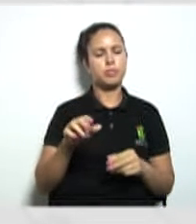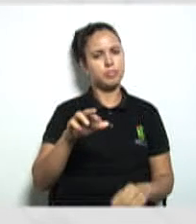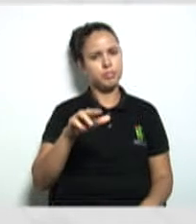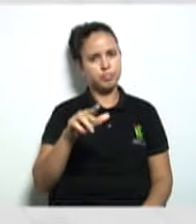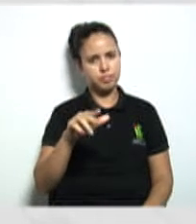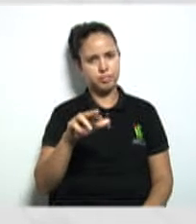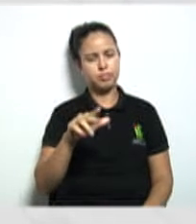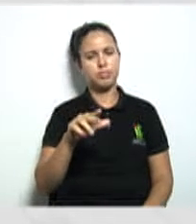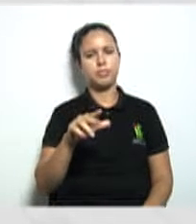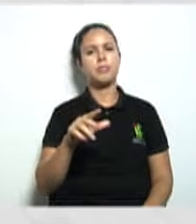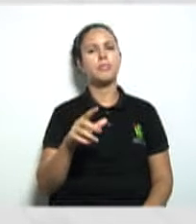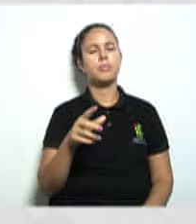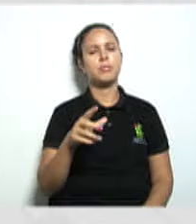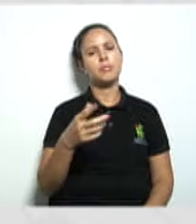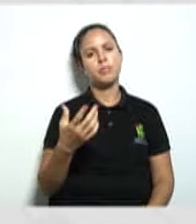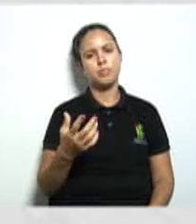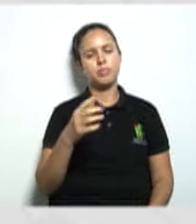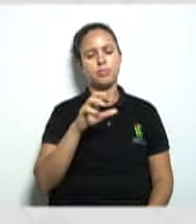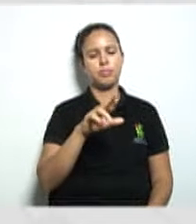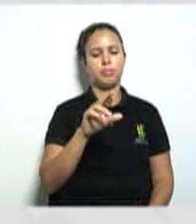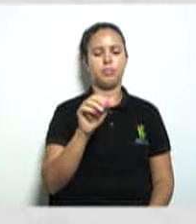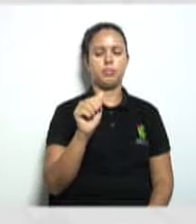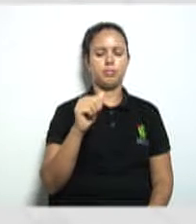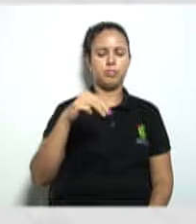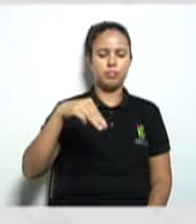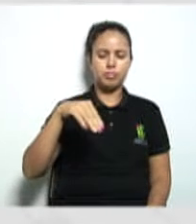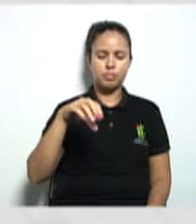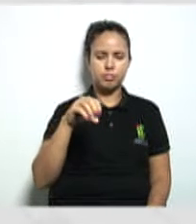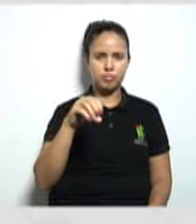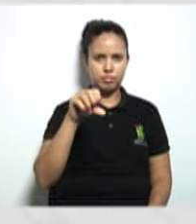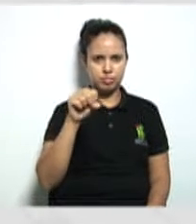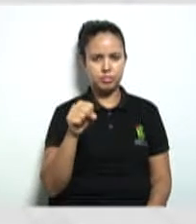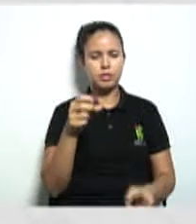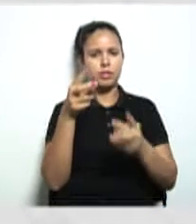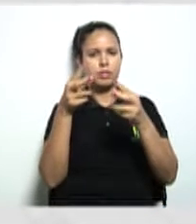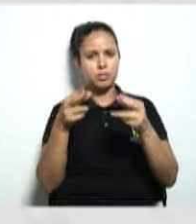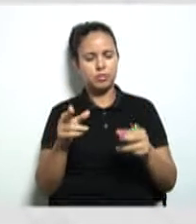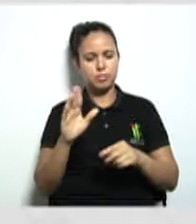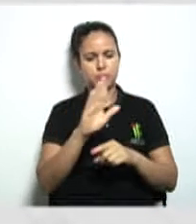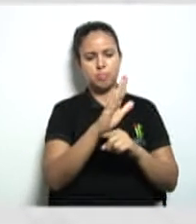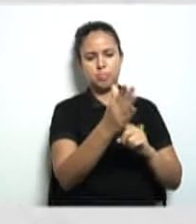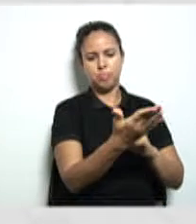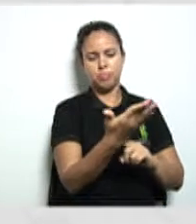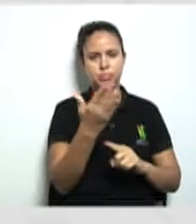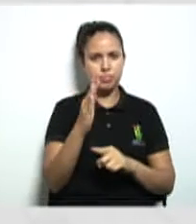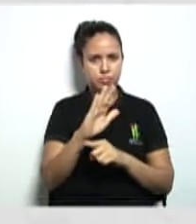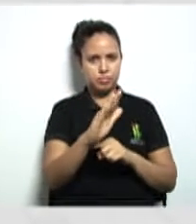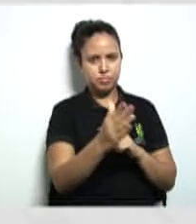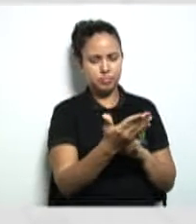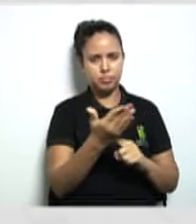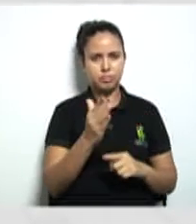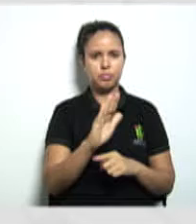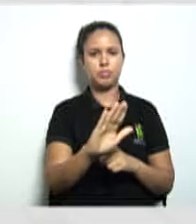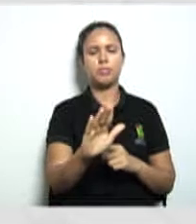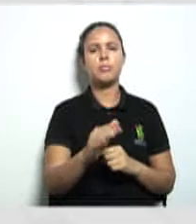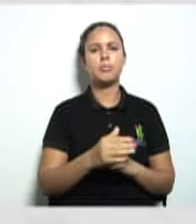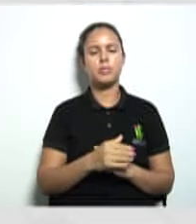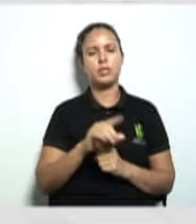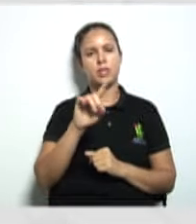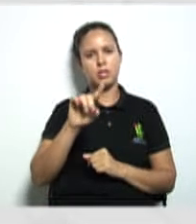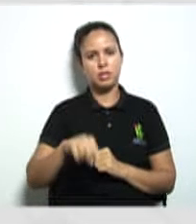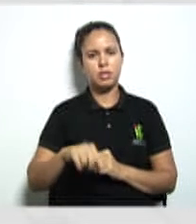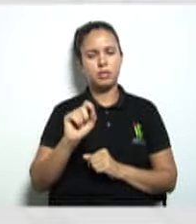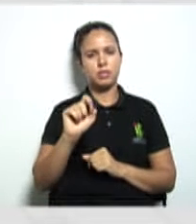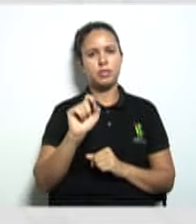mesmos ramos, que vão trabalhar em conjunto, uma ajudando a outra. Então, isso é o que é